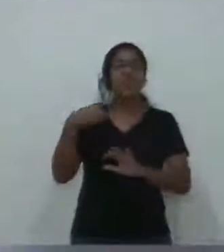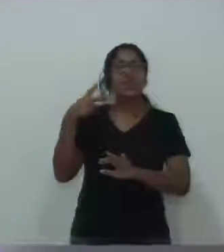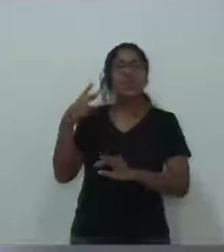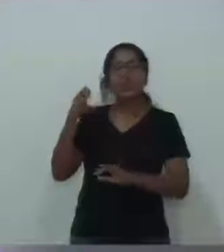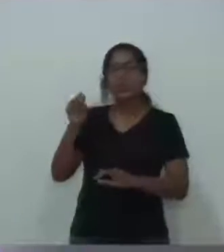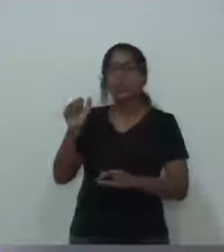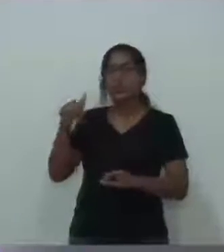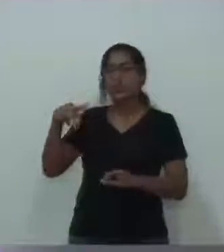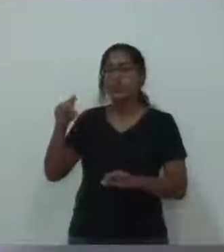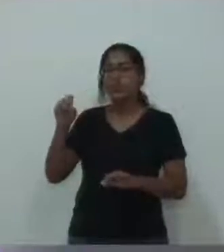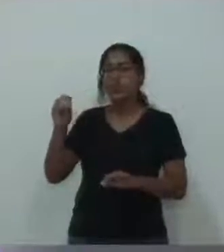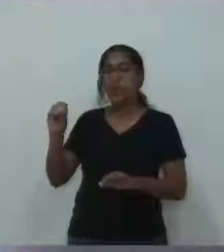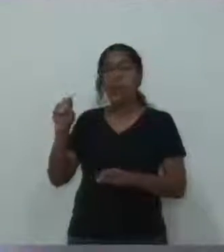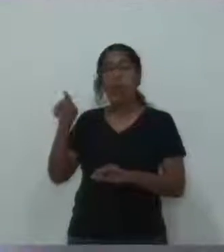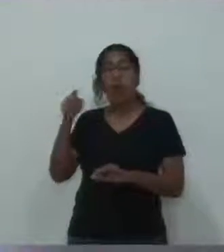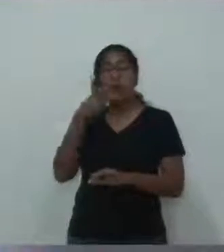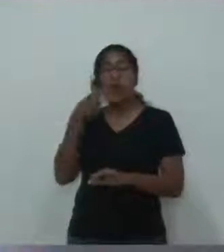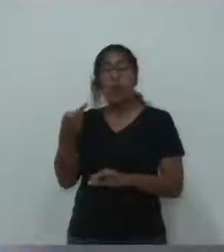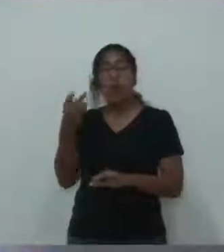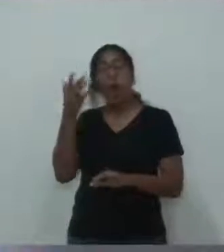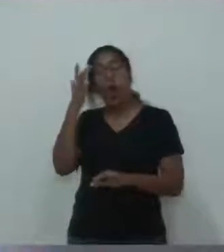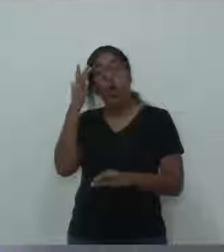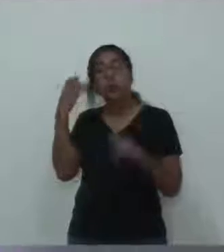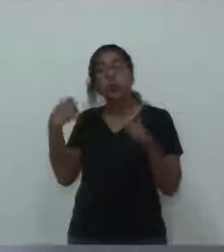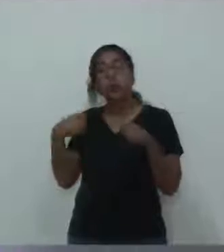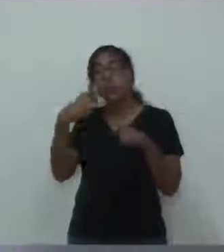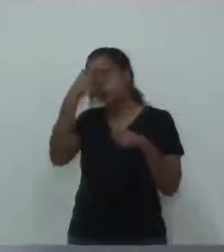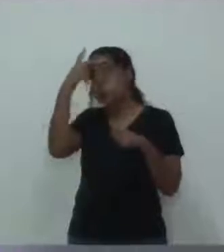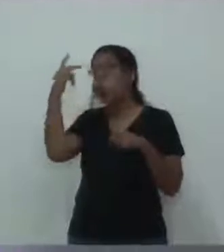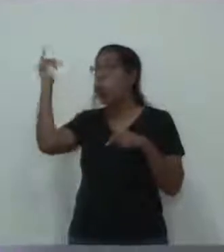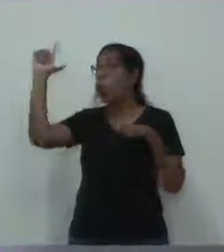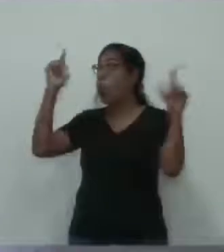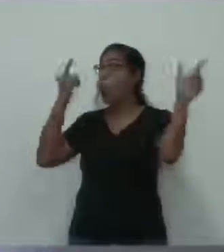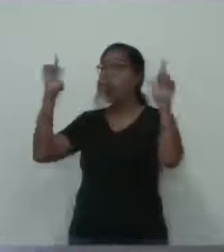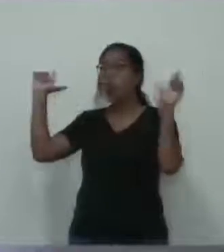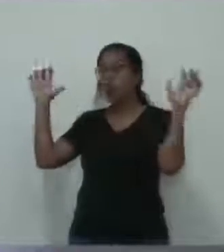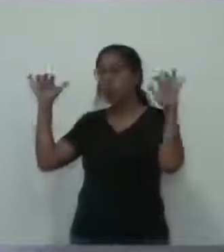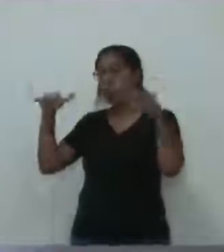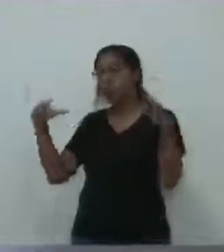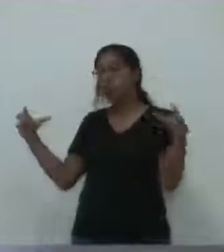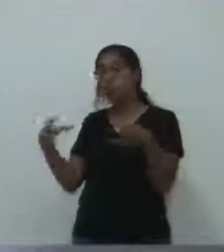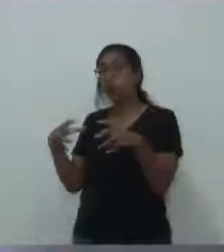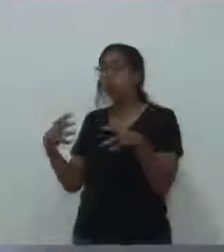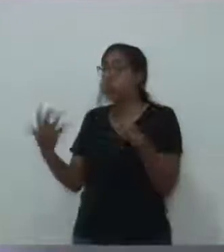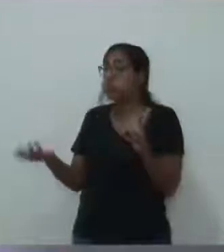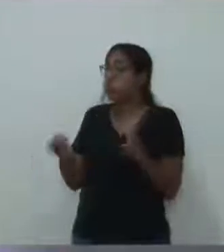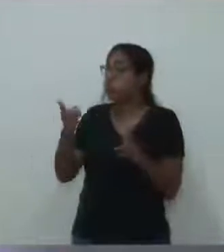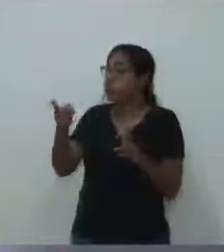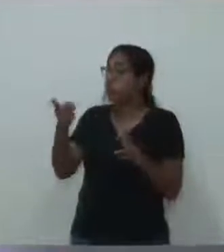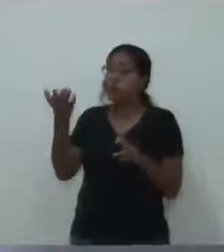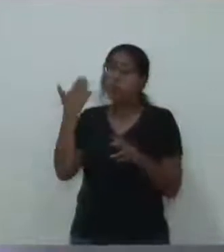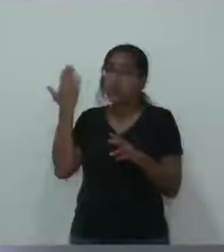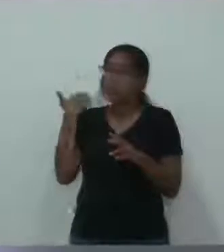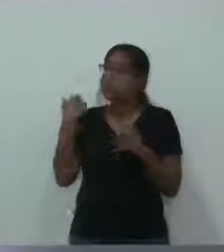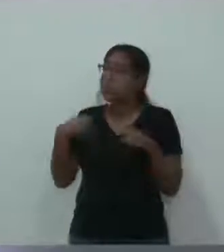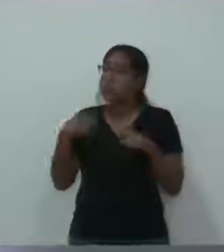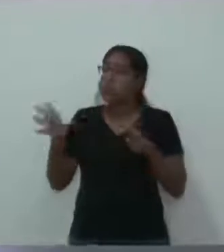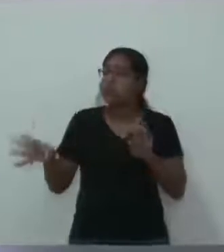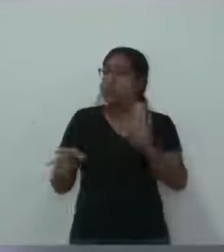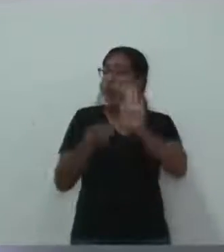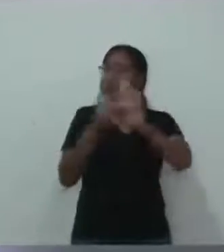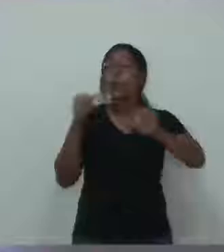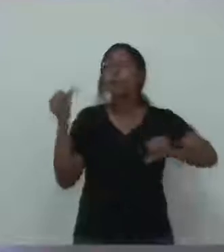na comissão ter outras pessoas, outros membros. Mas então o vereador poderia ter feito uma emenda